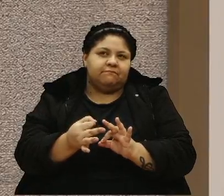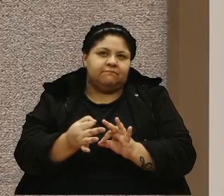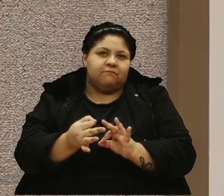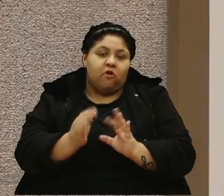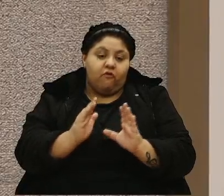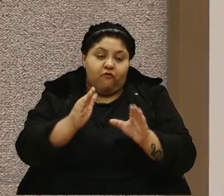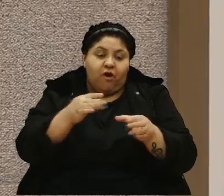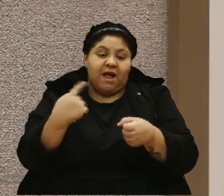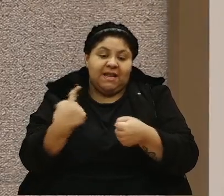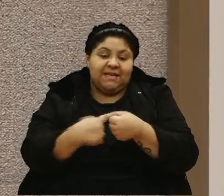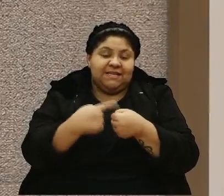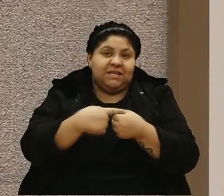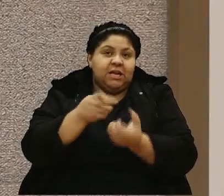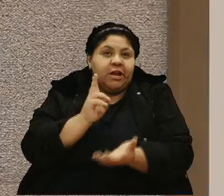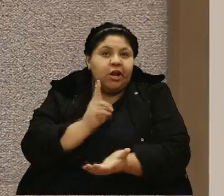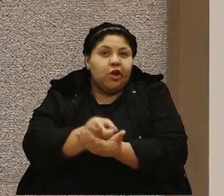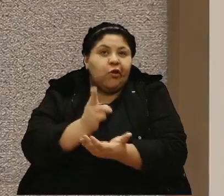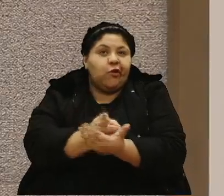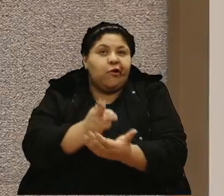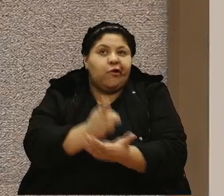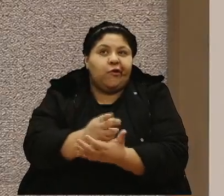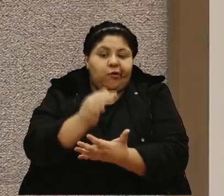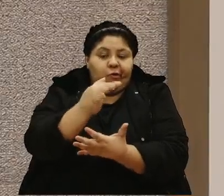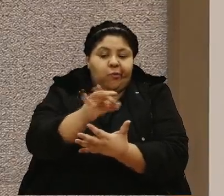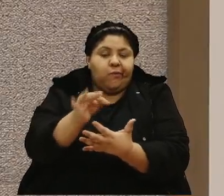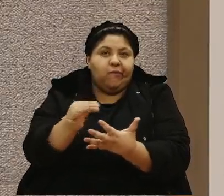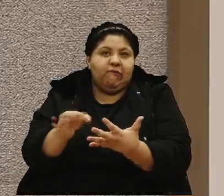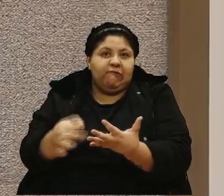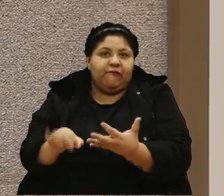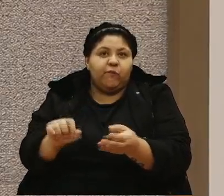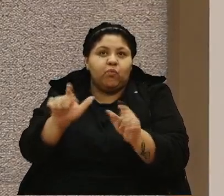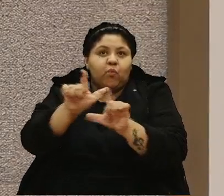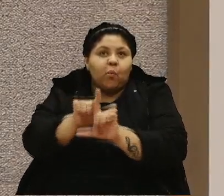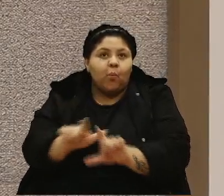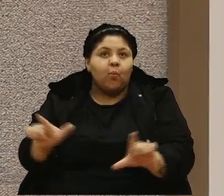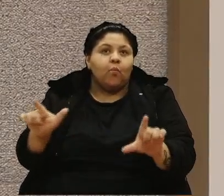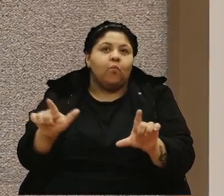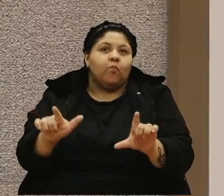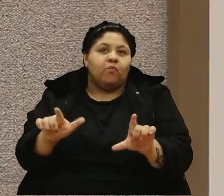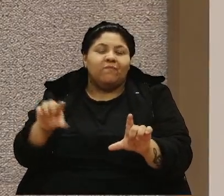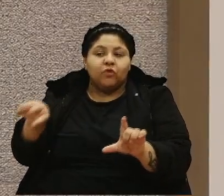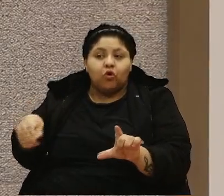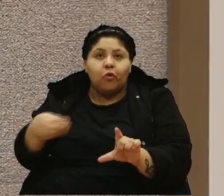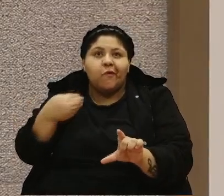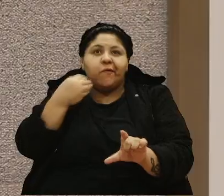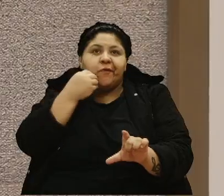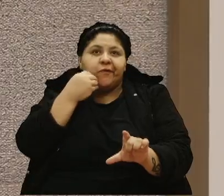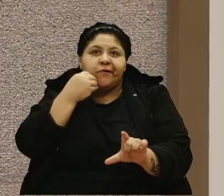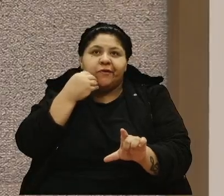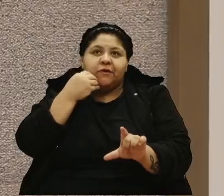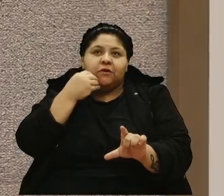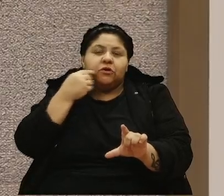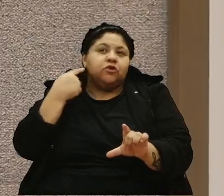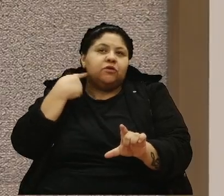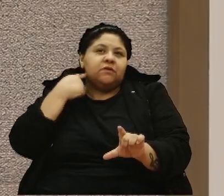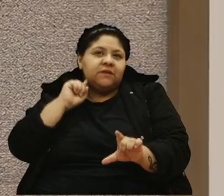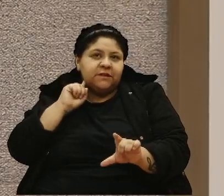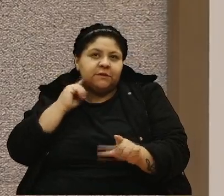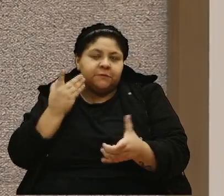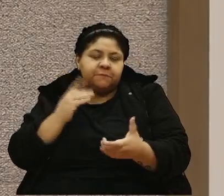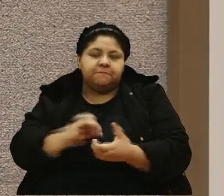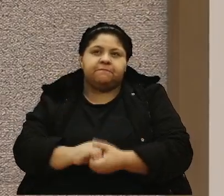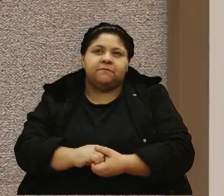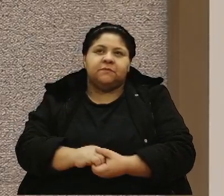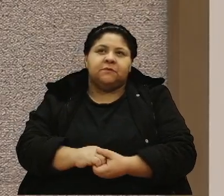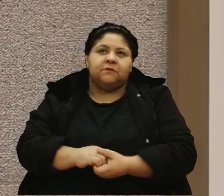né, de manter esse critério da cidade limpa, do aproveitamento dos resíduos e assim por diante.